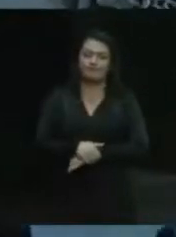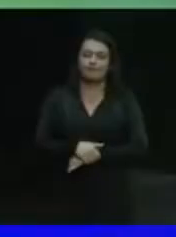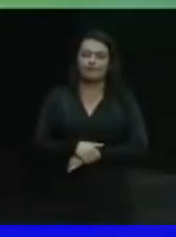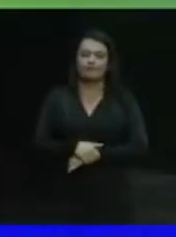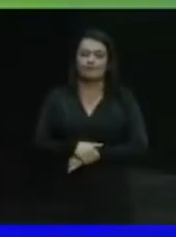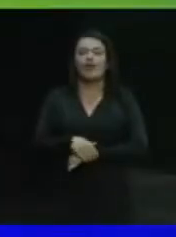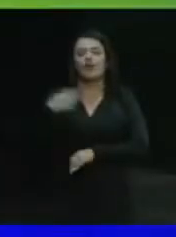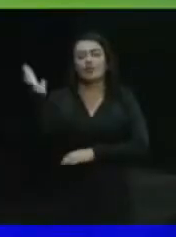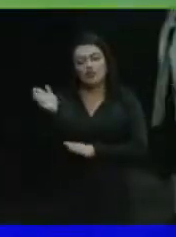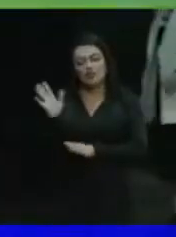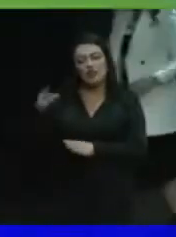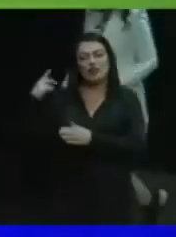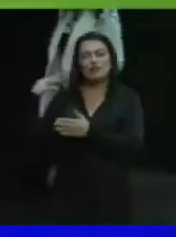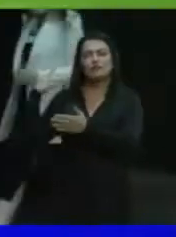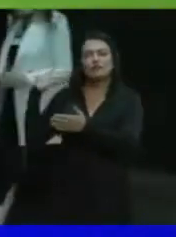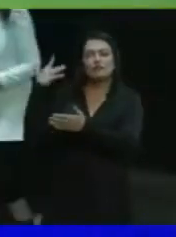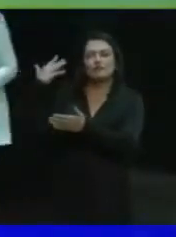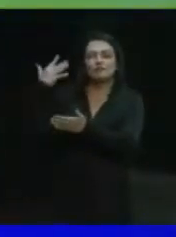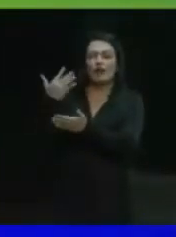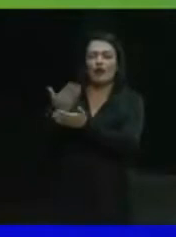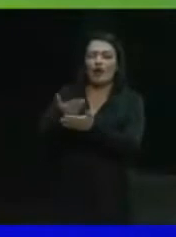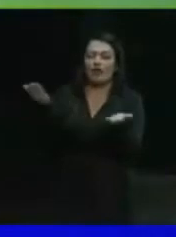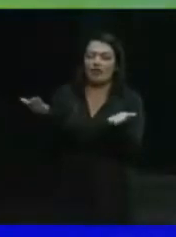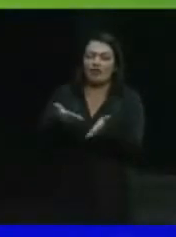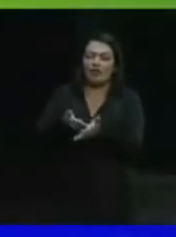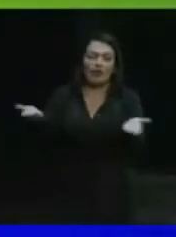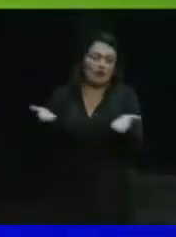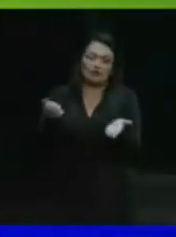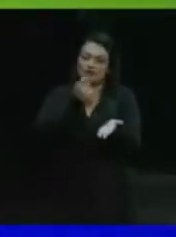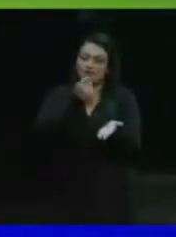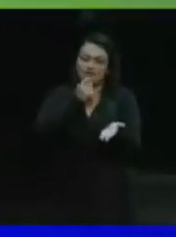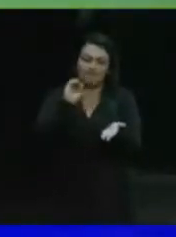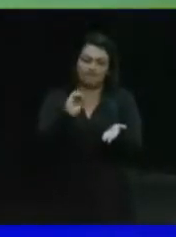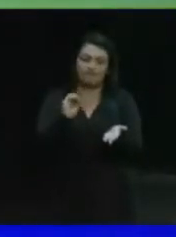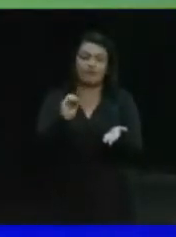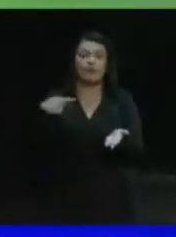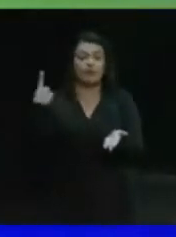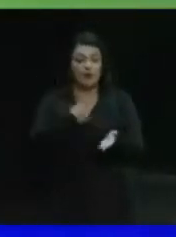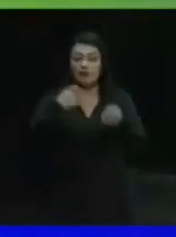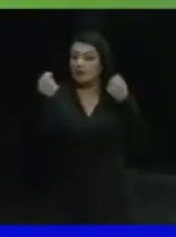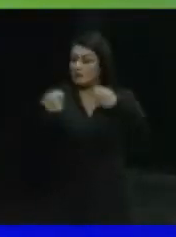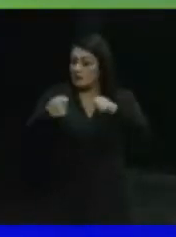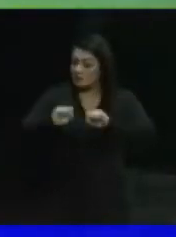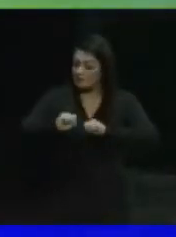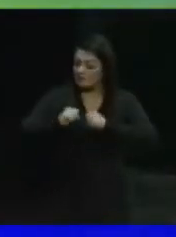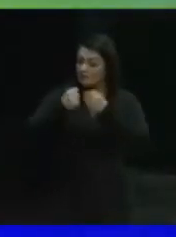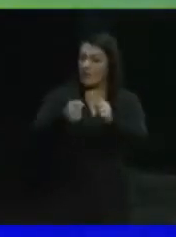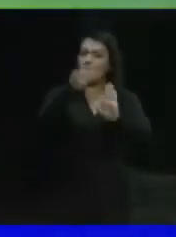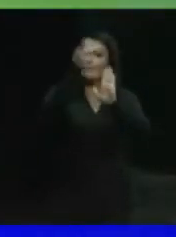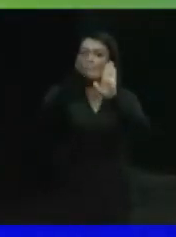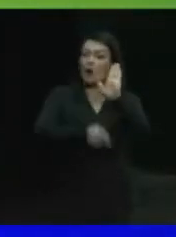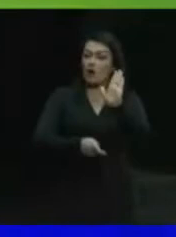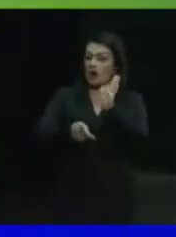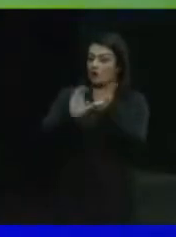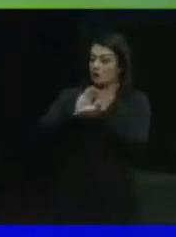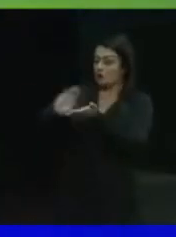Isso já deveria ter sido feito anos atrás. Para tanto, nós precisamos mais do que programas de transferência de